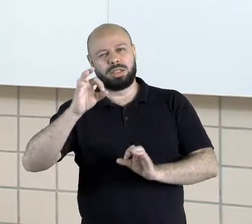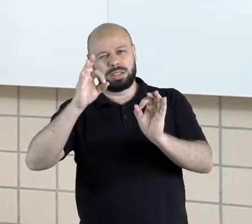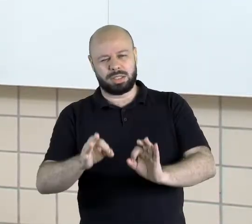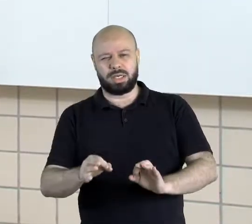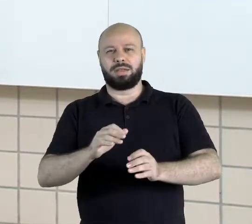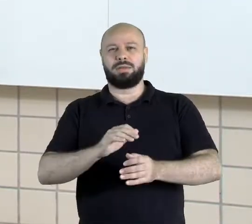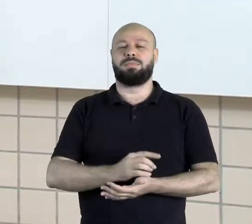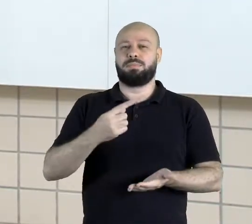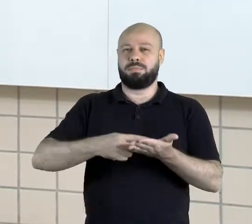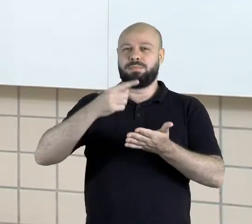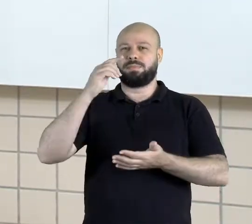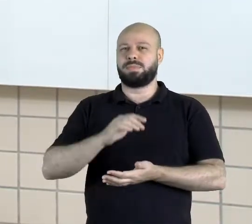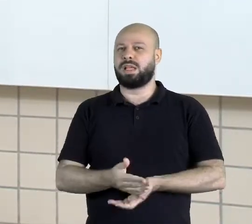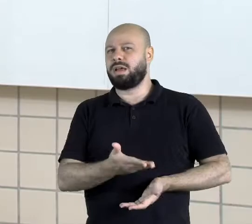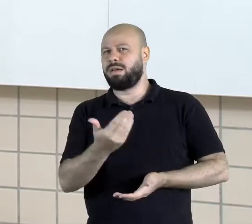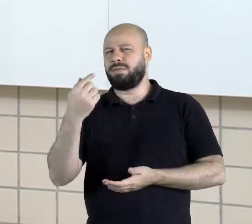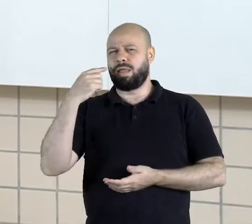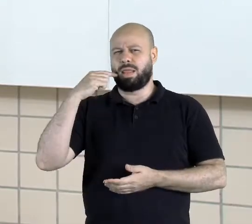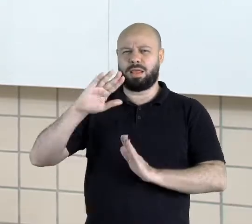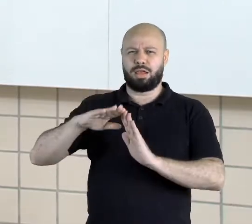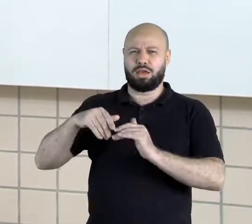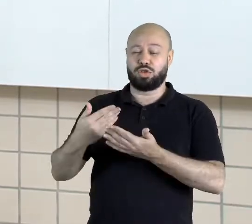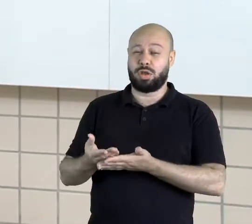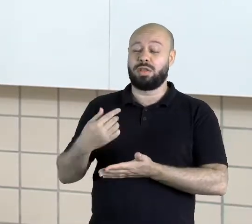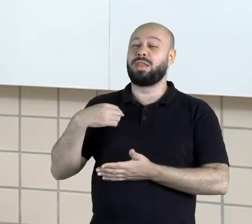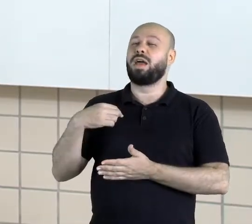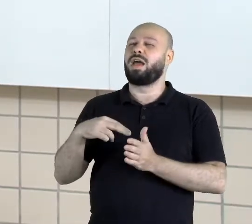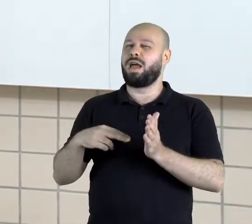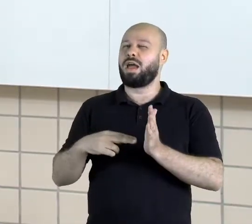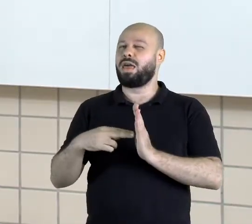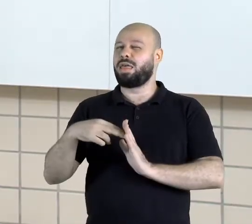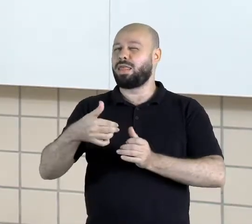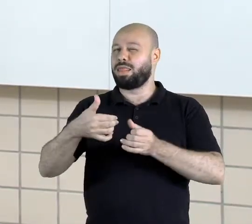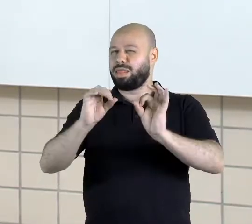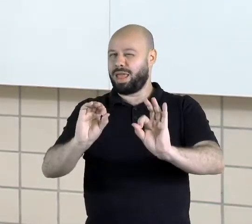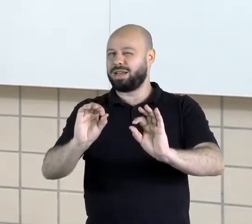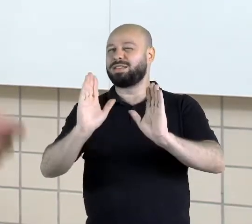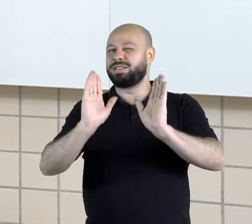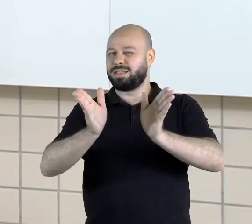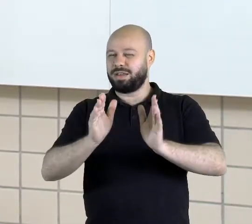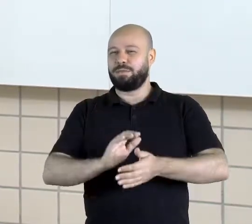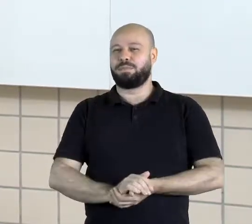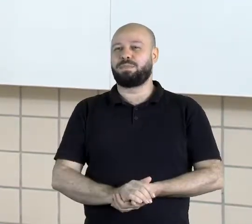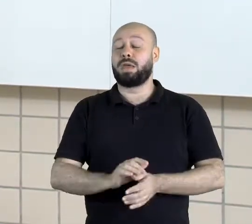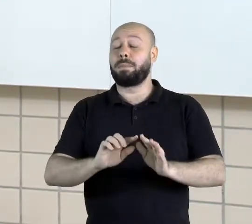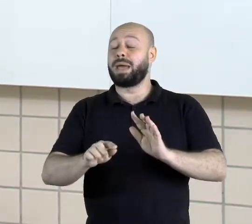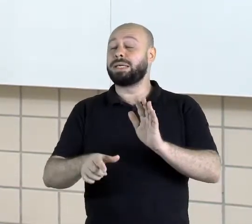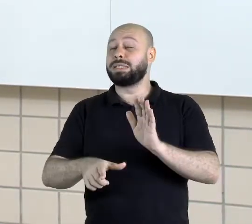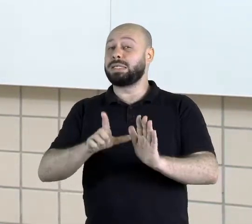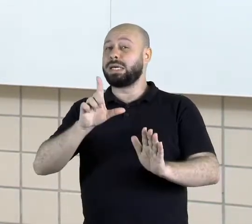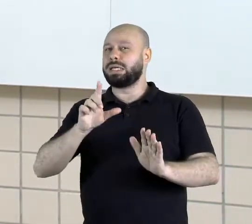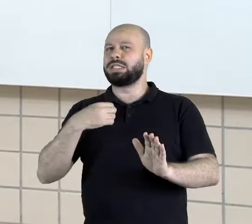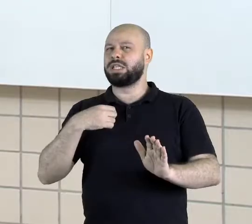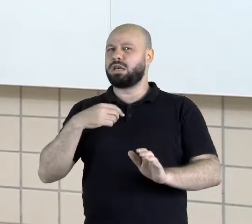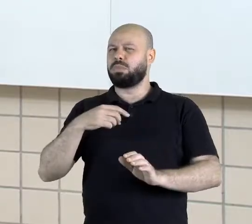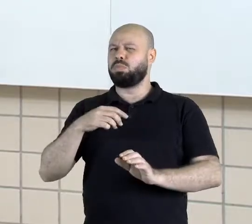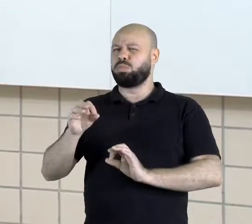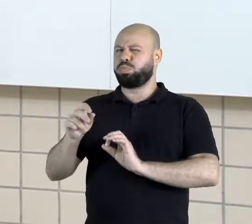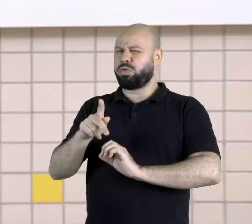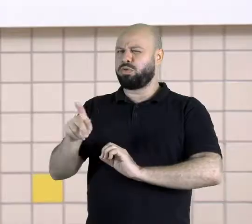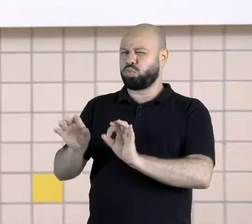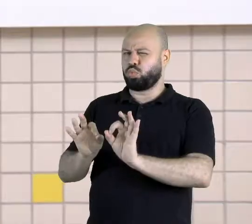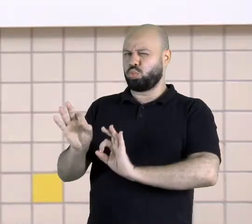ó, corre lá, porque eu tenho certeza que essa galera tá 10. Agora, vamos fazer o seguinte, antes de começar a aula do professor, enquanto ele prepara a aula